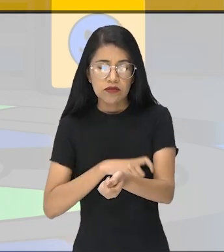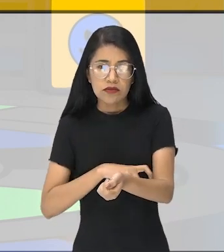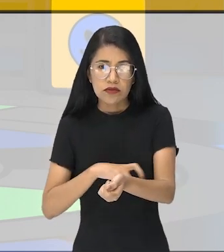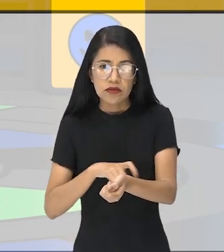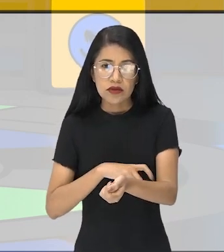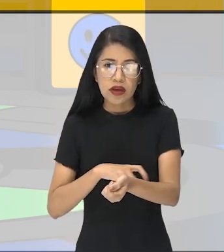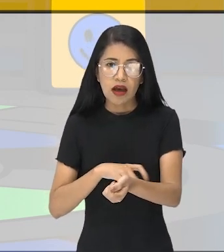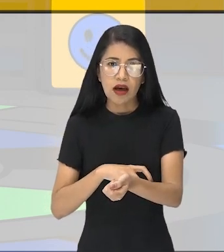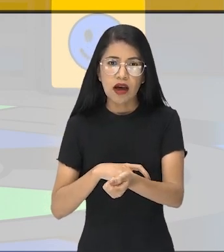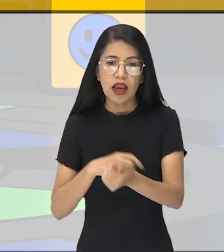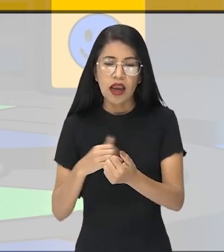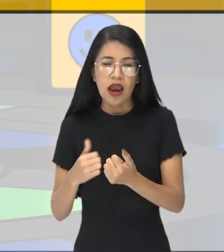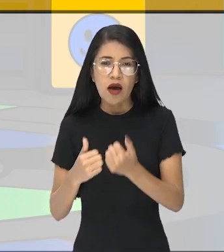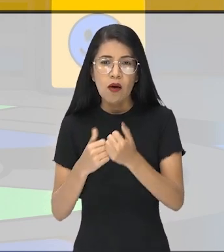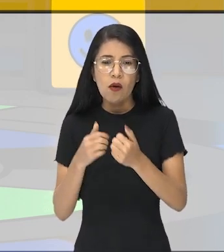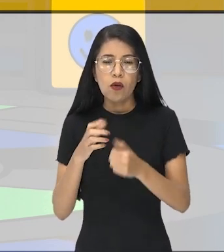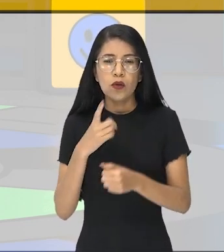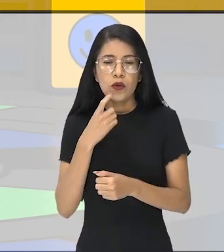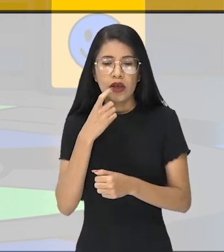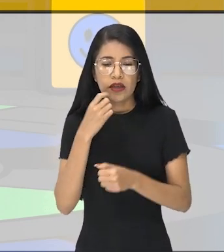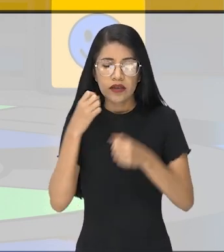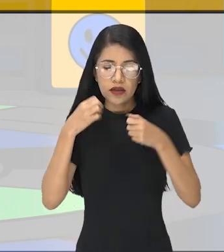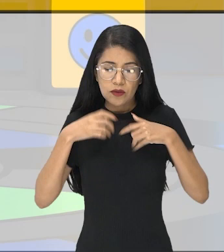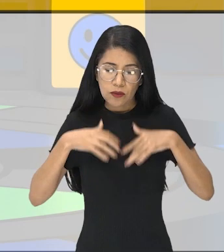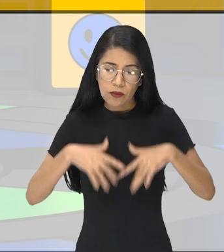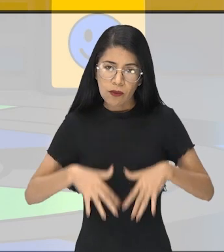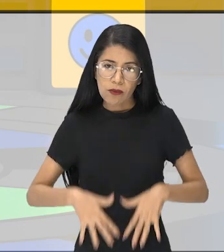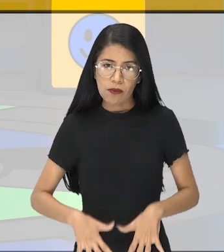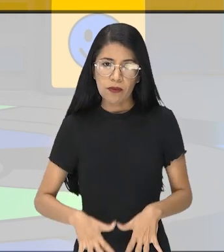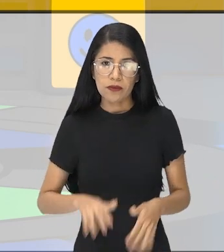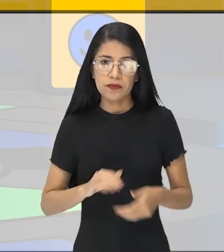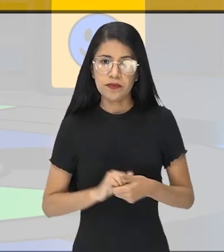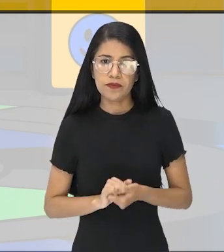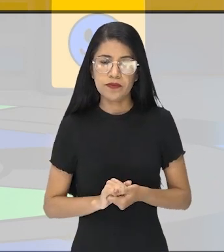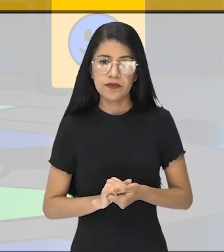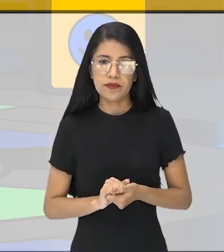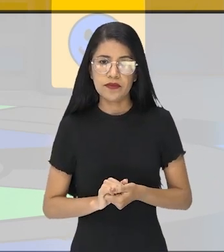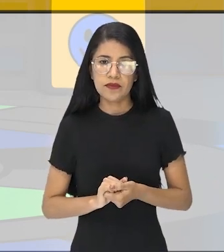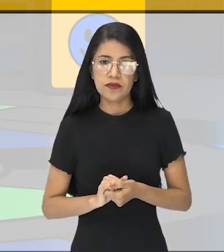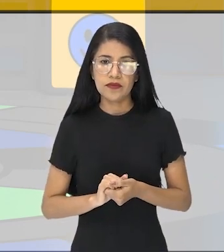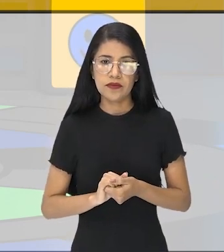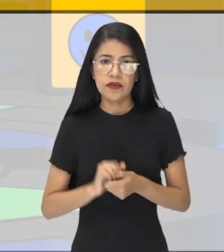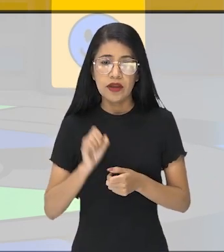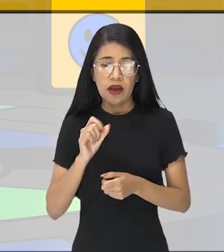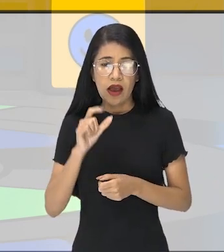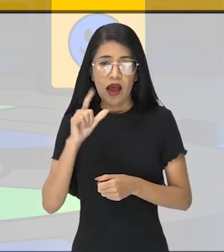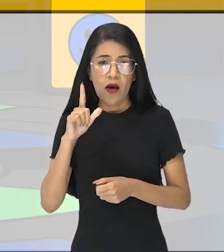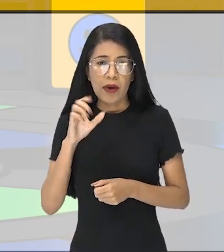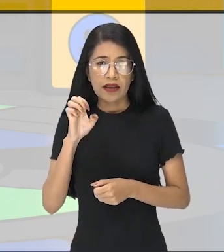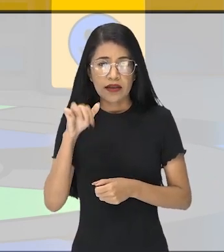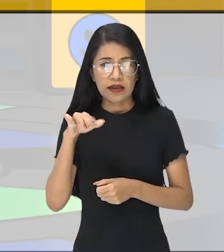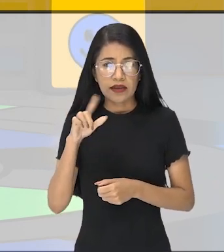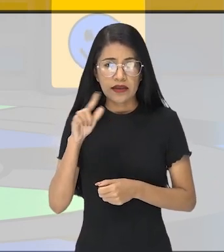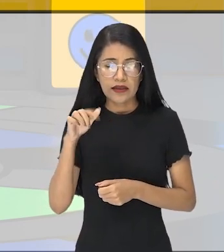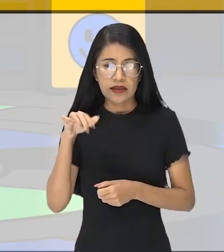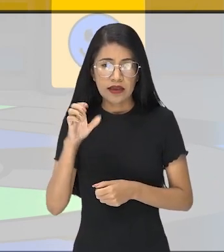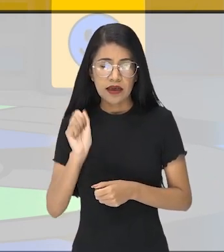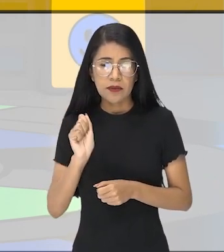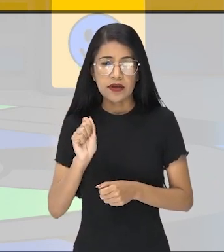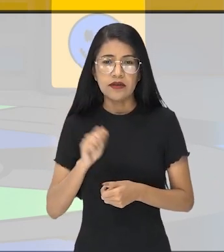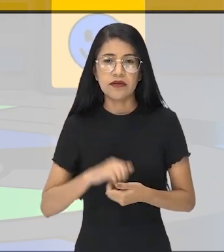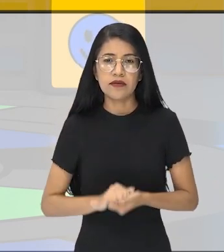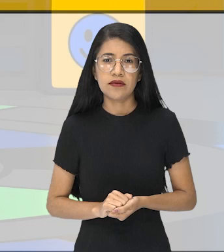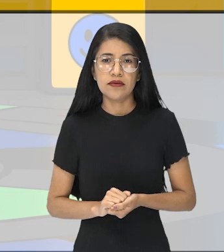com que você, então, mobilize mais sangue. Aumento das enzimas oxidativas, fazendo com que